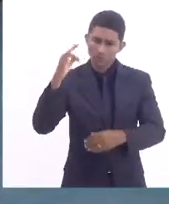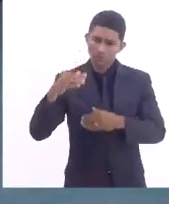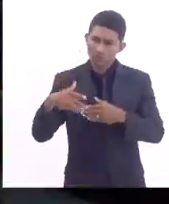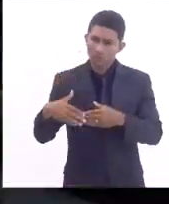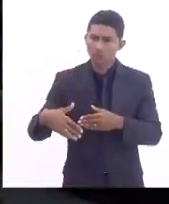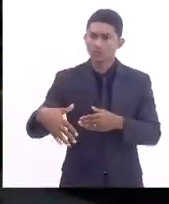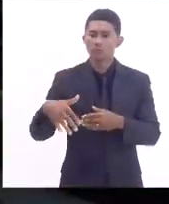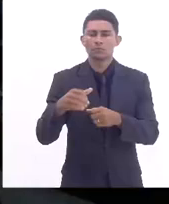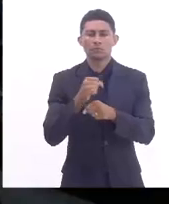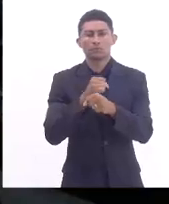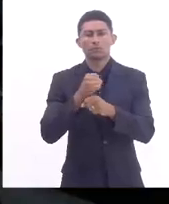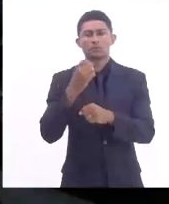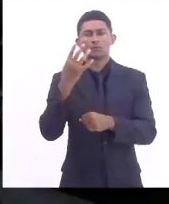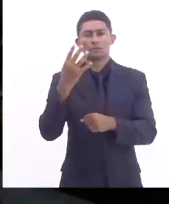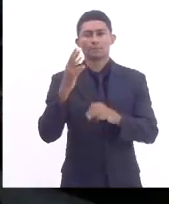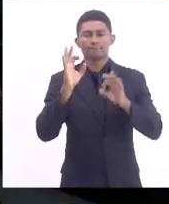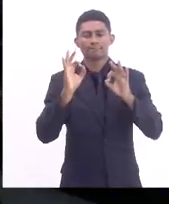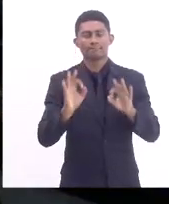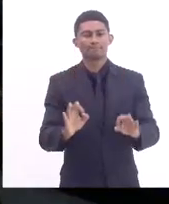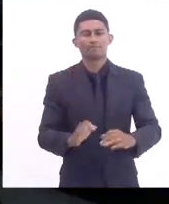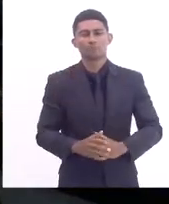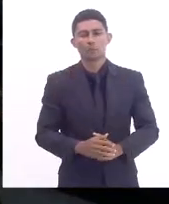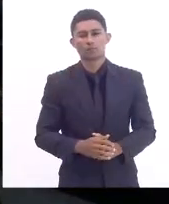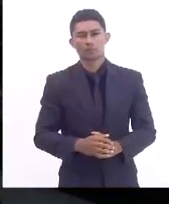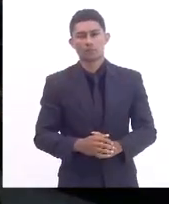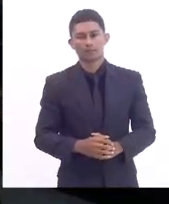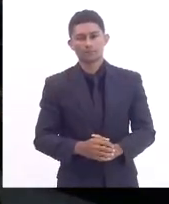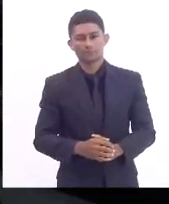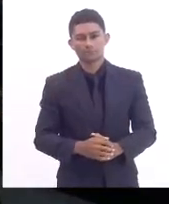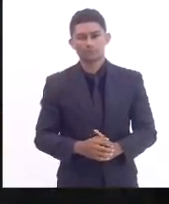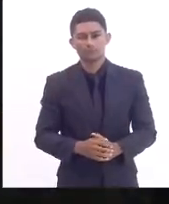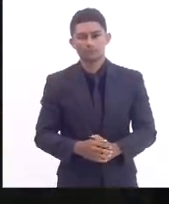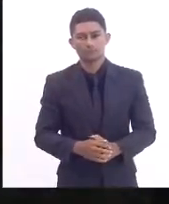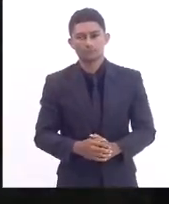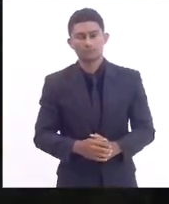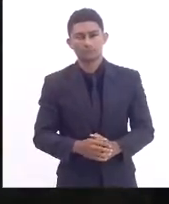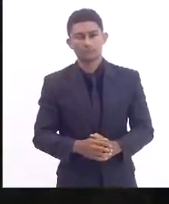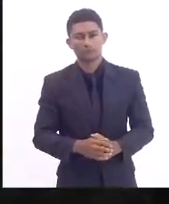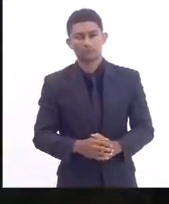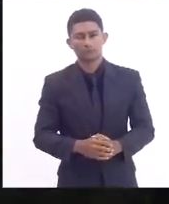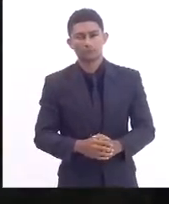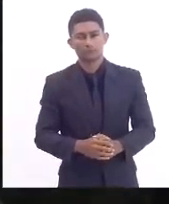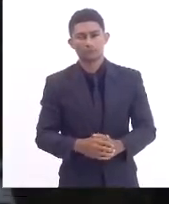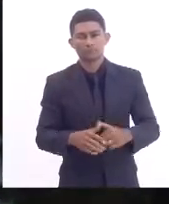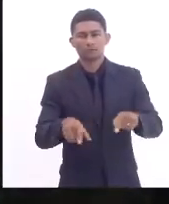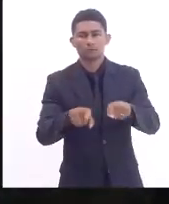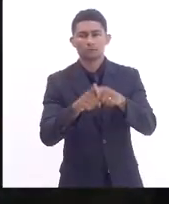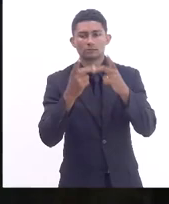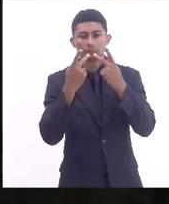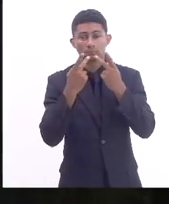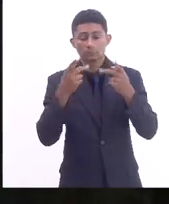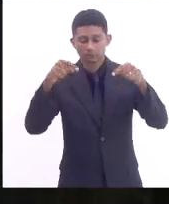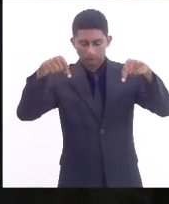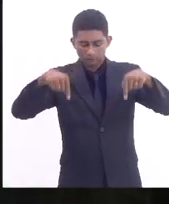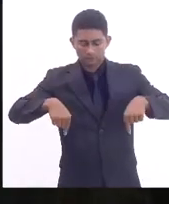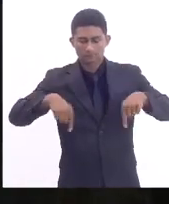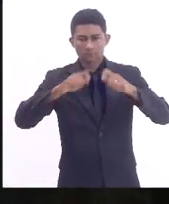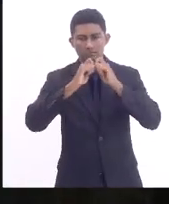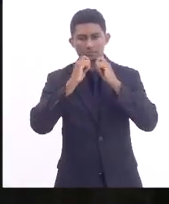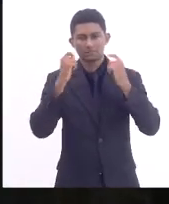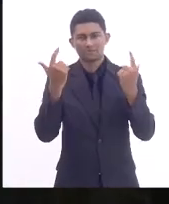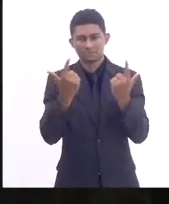próximos quatro anos eu queria dizer que aqui nós estamos numa casa